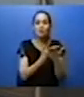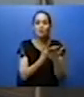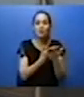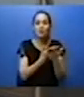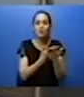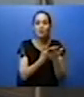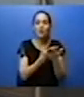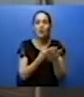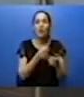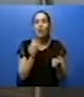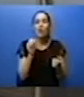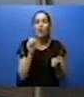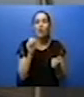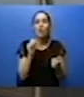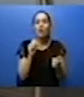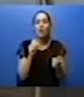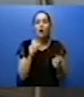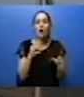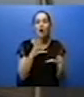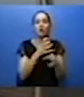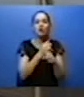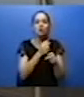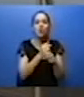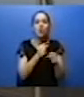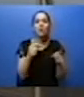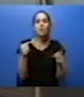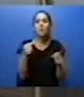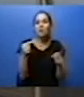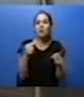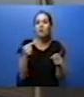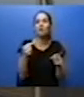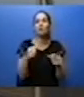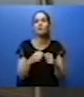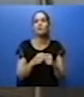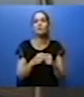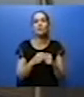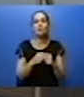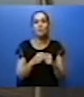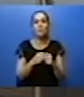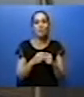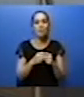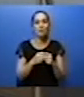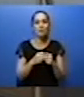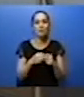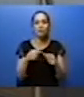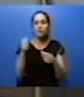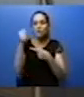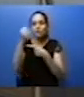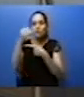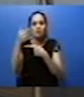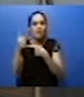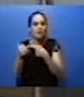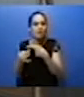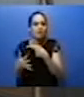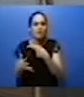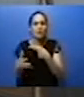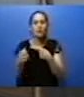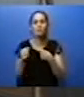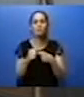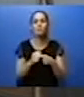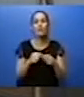operações como comprar ações adição subtração multiplicação divisão